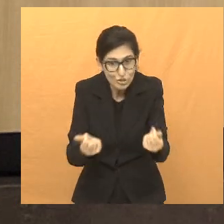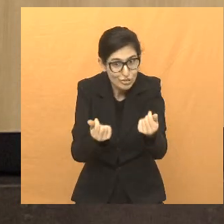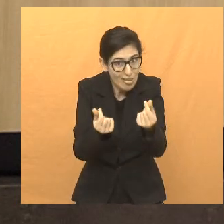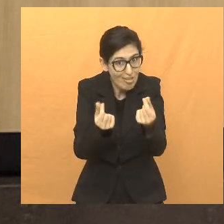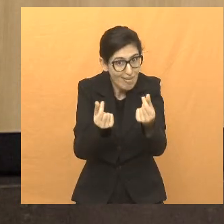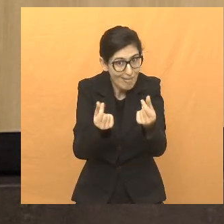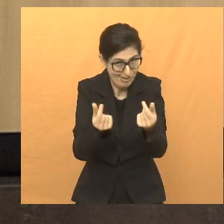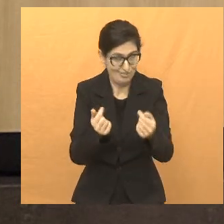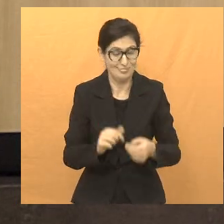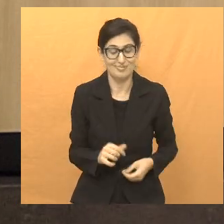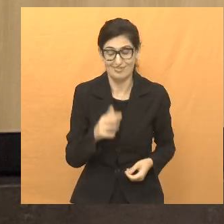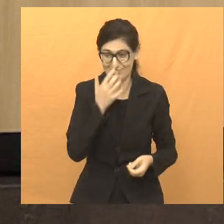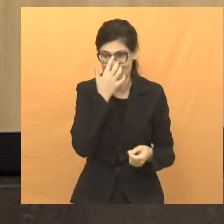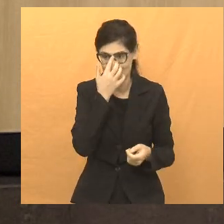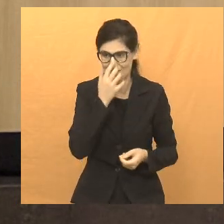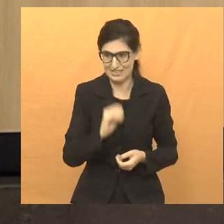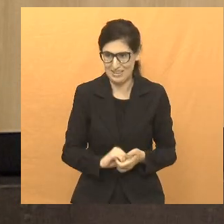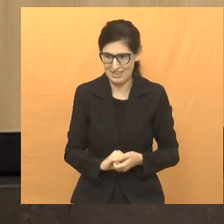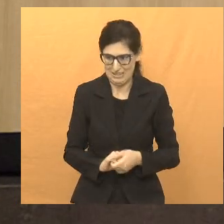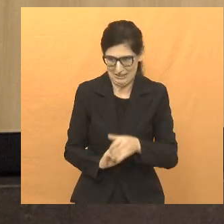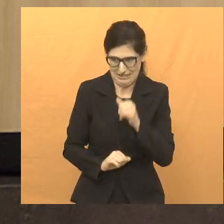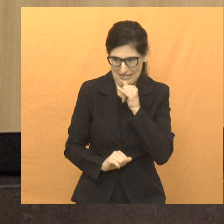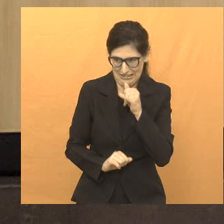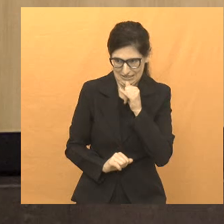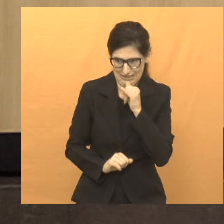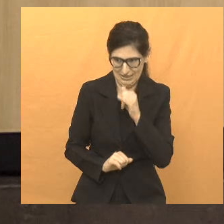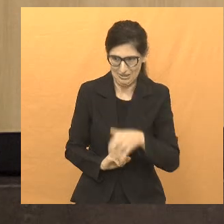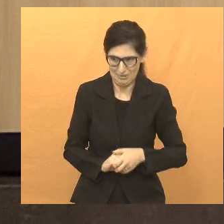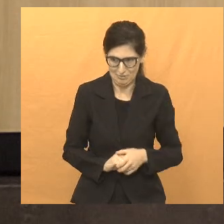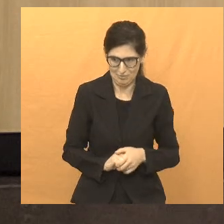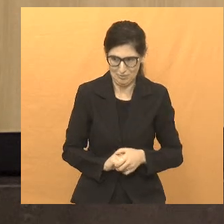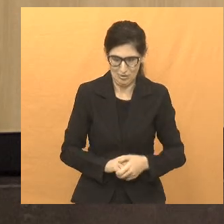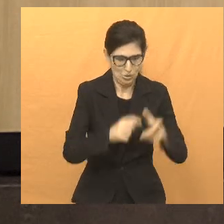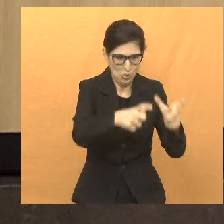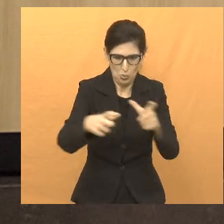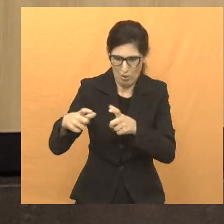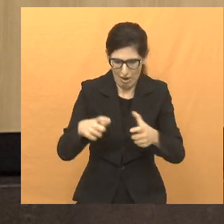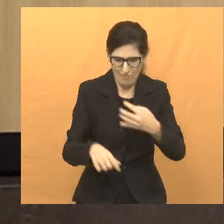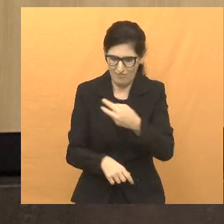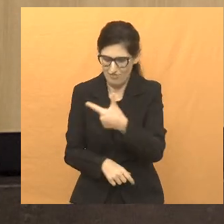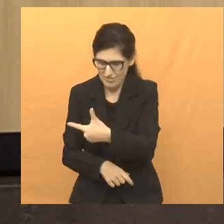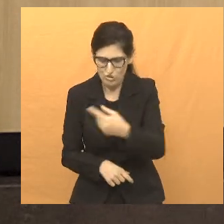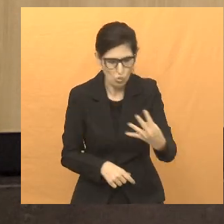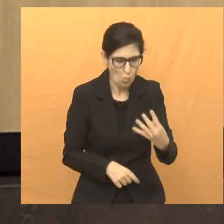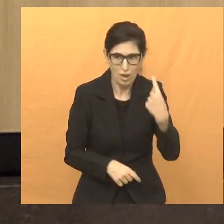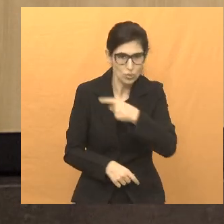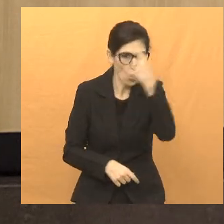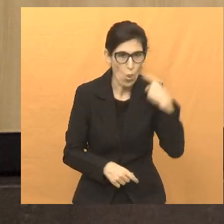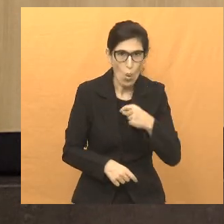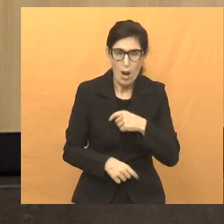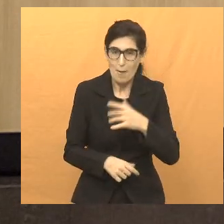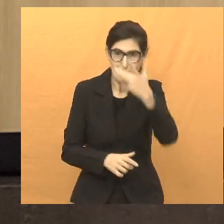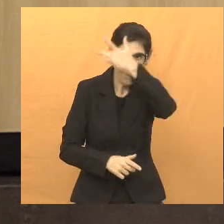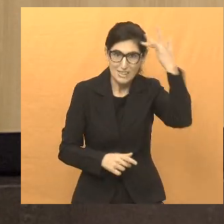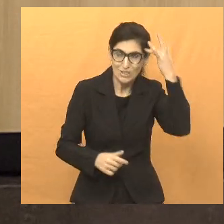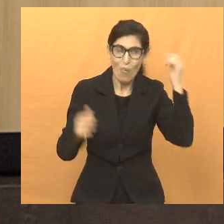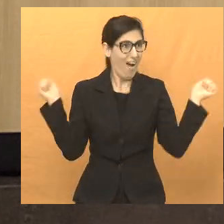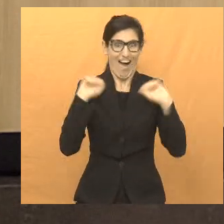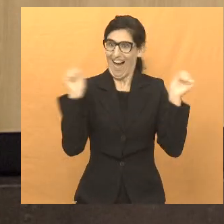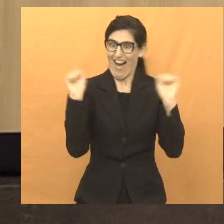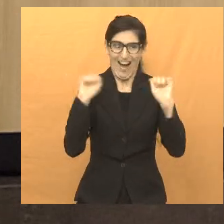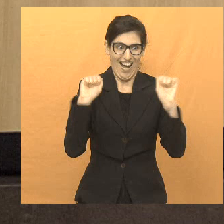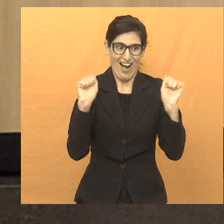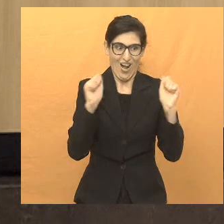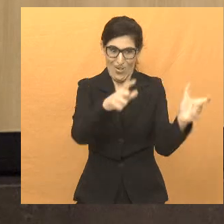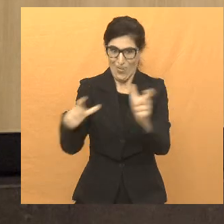você coloca vários lugares com atendimento 24 horas, é ótimo para a população, só que o dinheiro não dá para tudo isso,